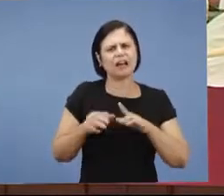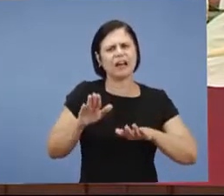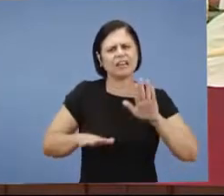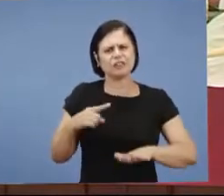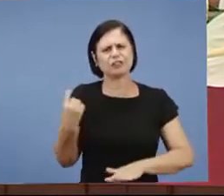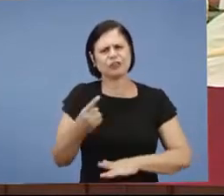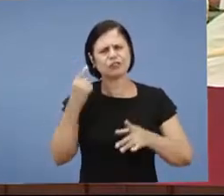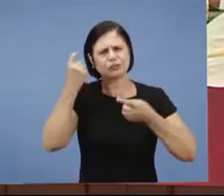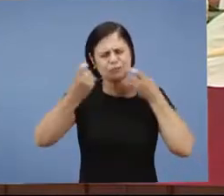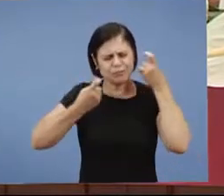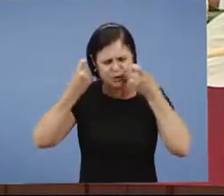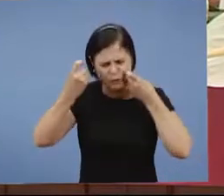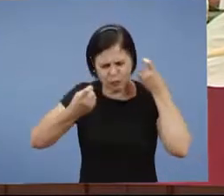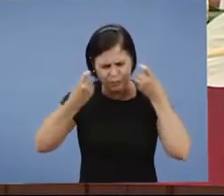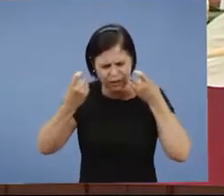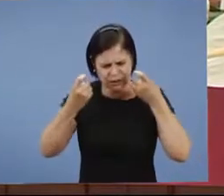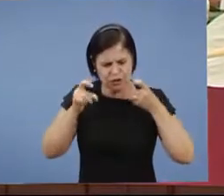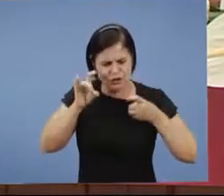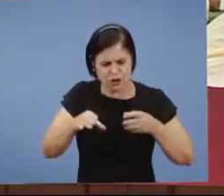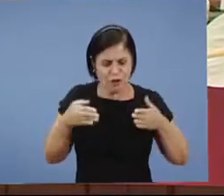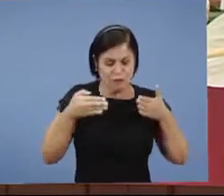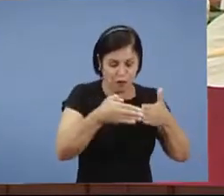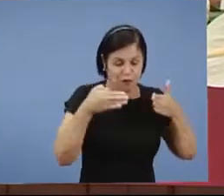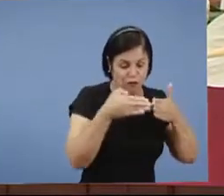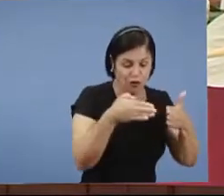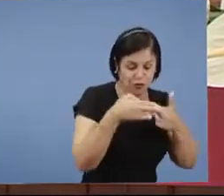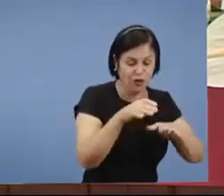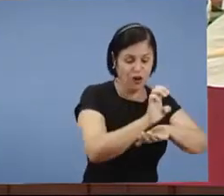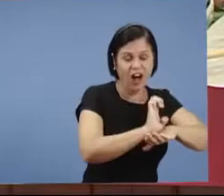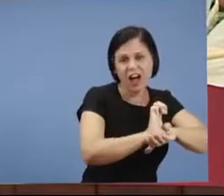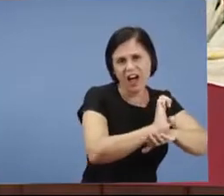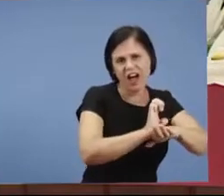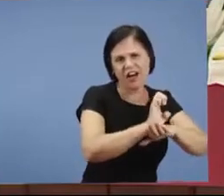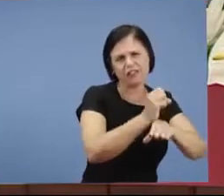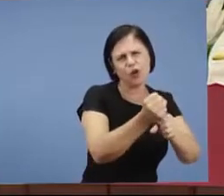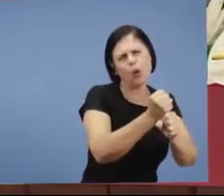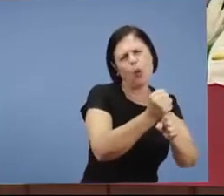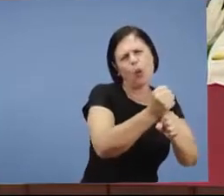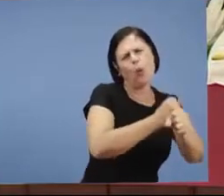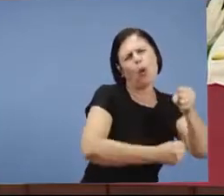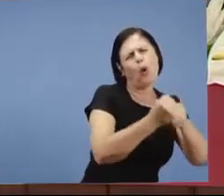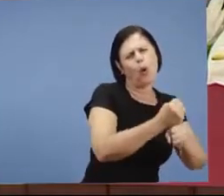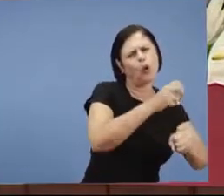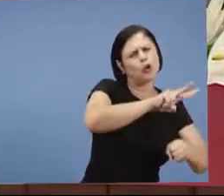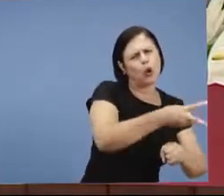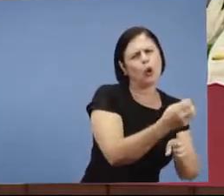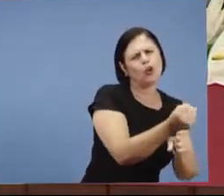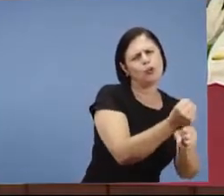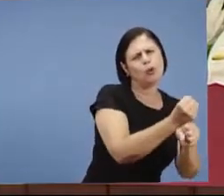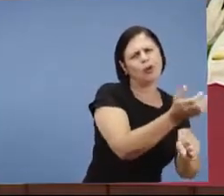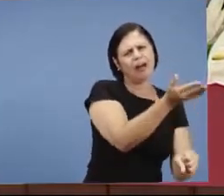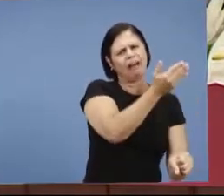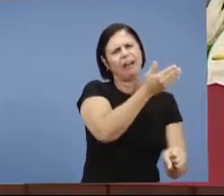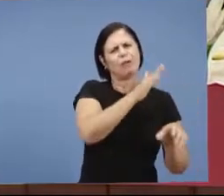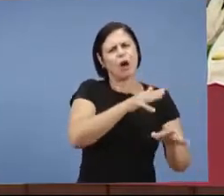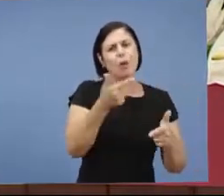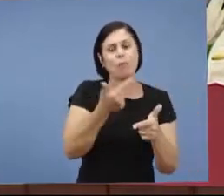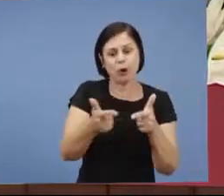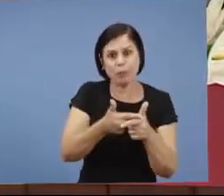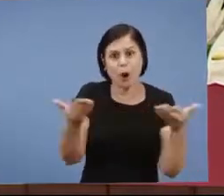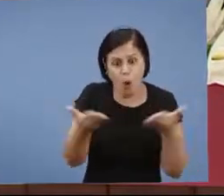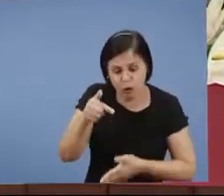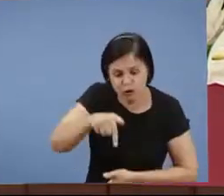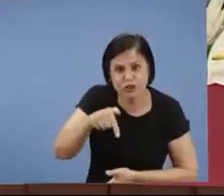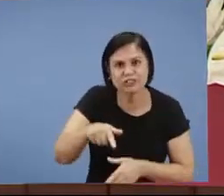estamos preocupados com Éfeso há 2000 anos atrás, mas o problema está aqui, nos